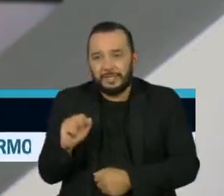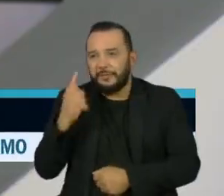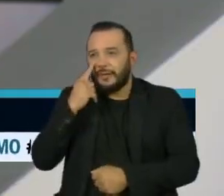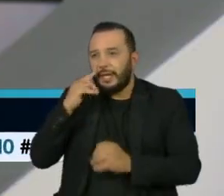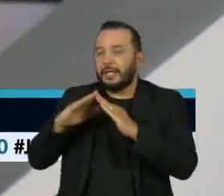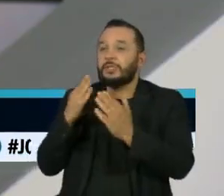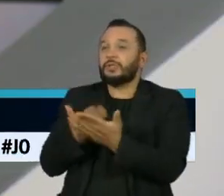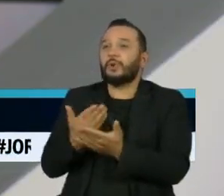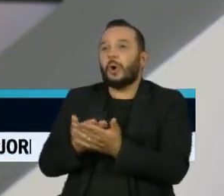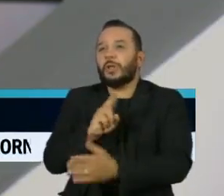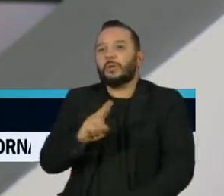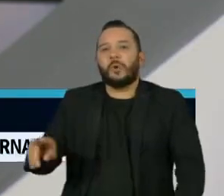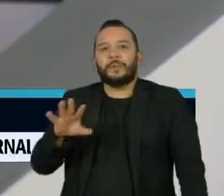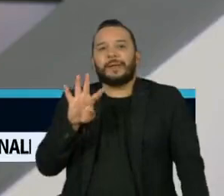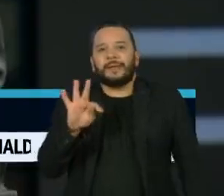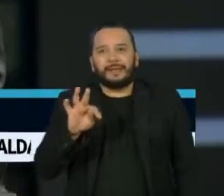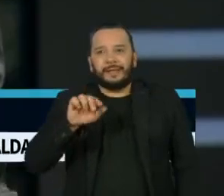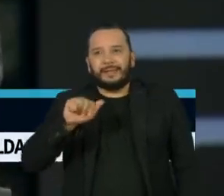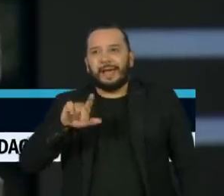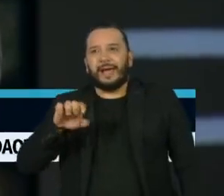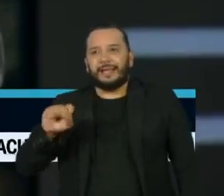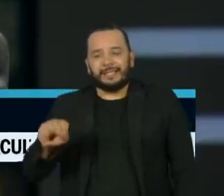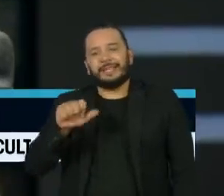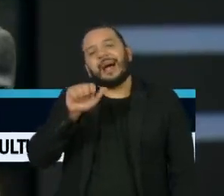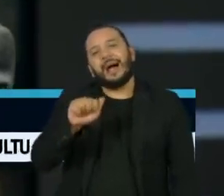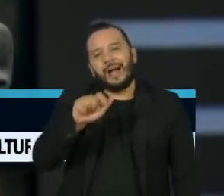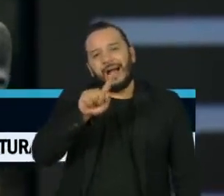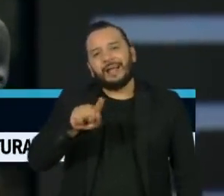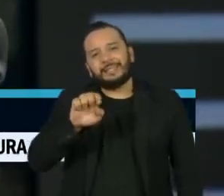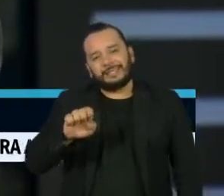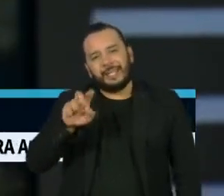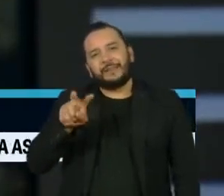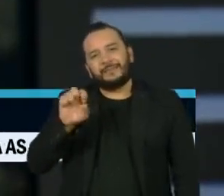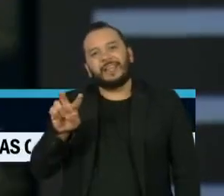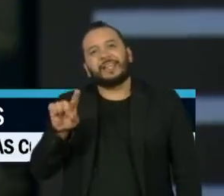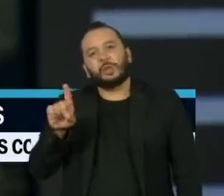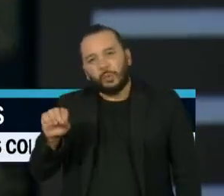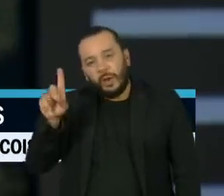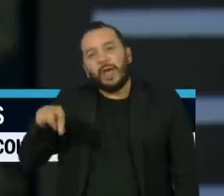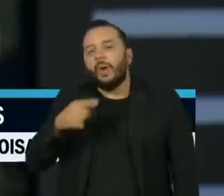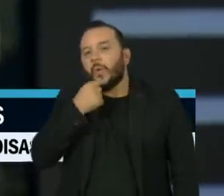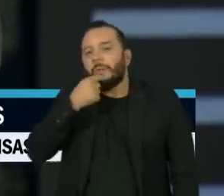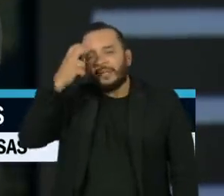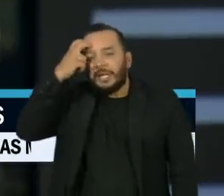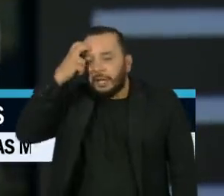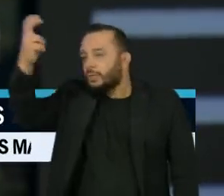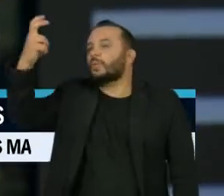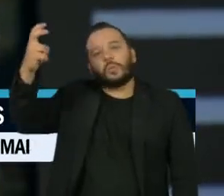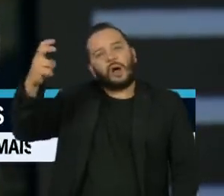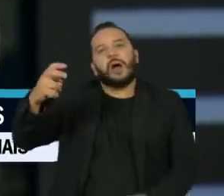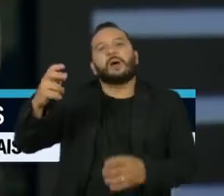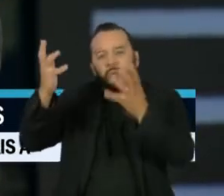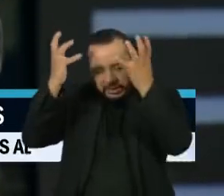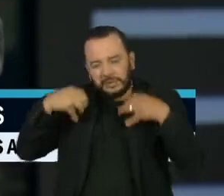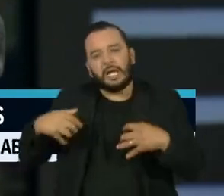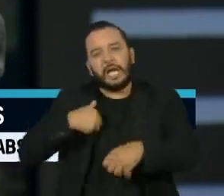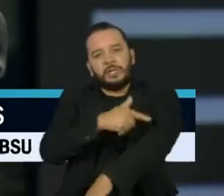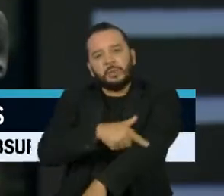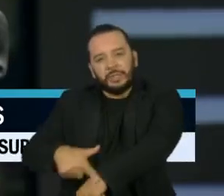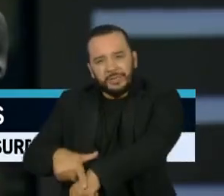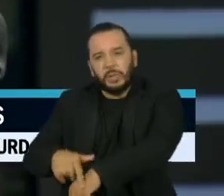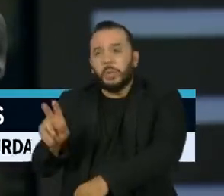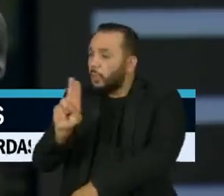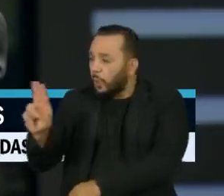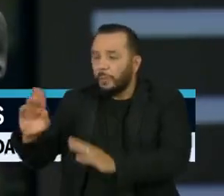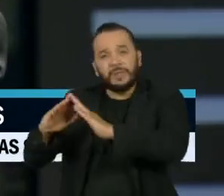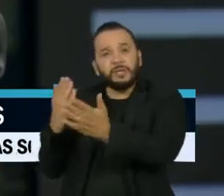ironia, Tales de Azevedo, puxa vida, um intelectual sério, pesquisador, um homem de respeito, né, extremamente cordial, uma escola que leva